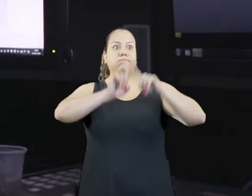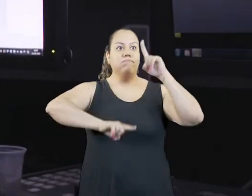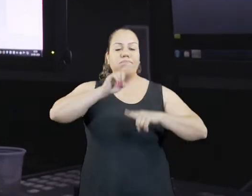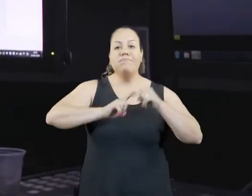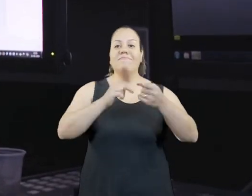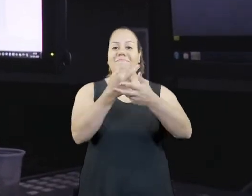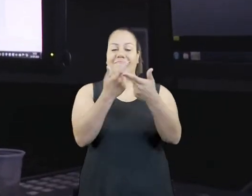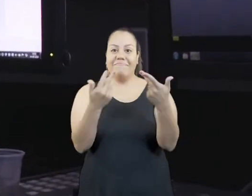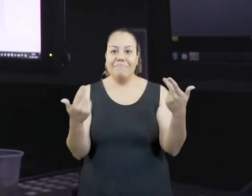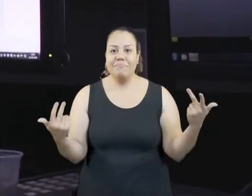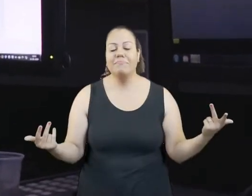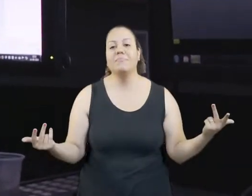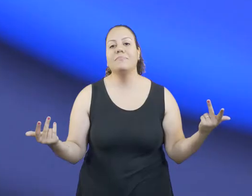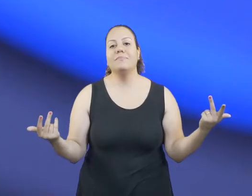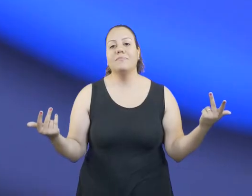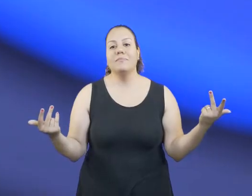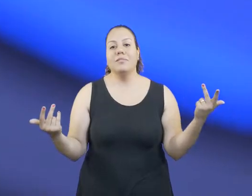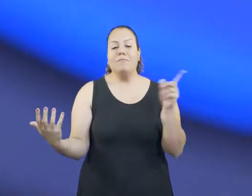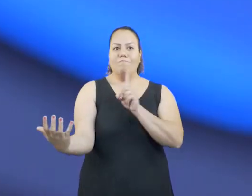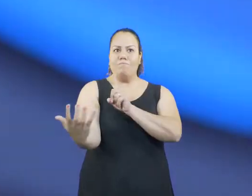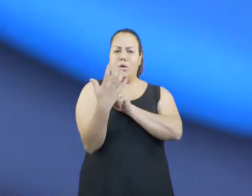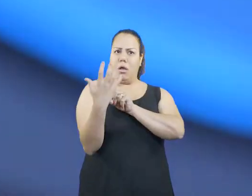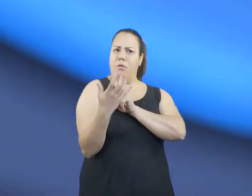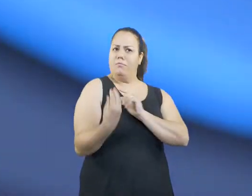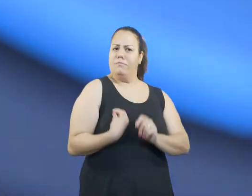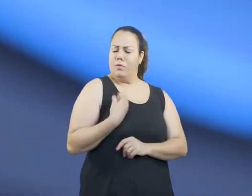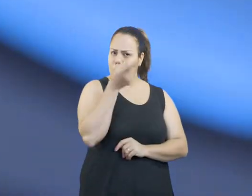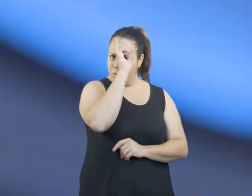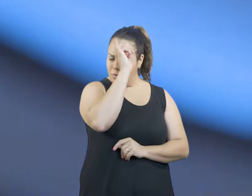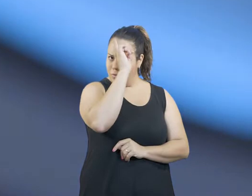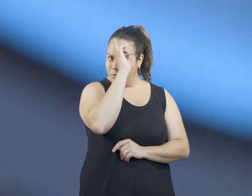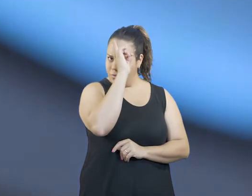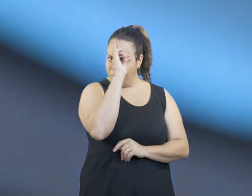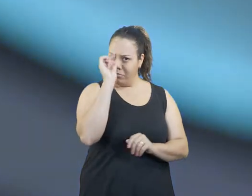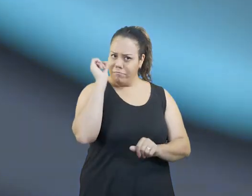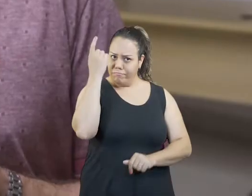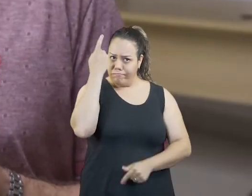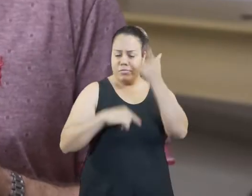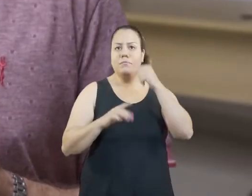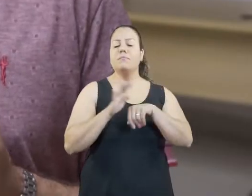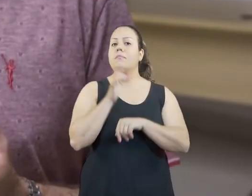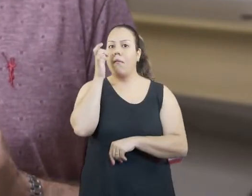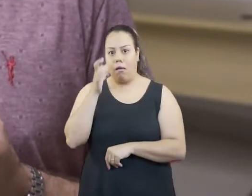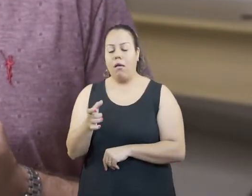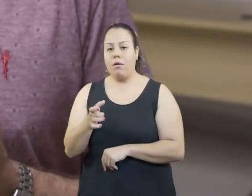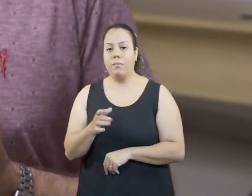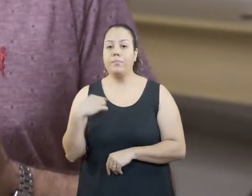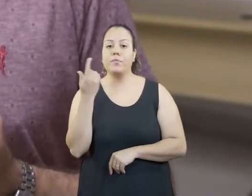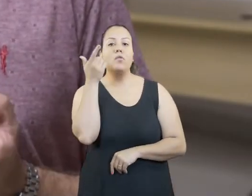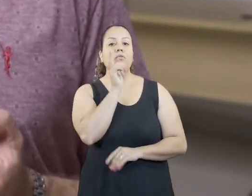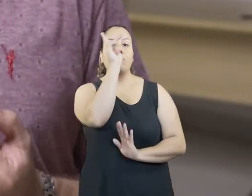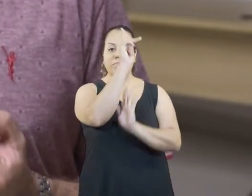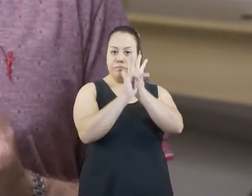equipamentos, com coisas que envolvem o seu cotidiano, fica bem mais interessante. A gente ganhou um projeto da FAPEMIG,